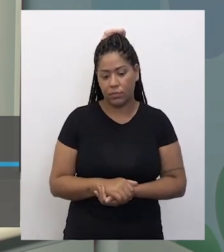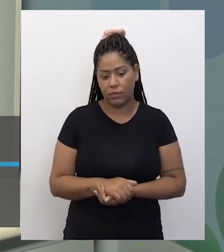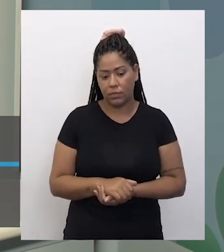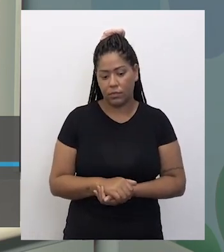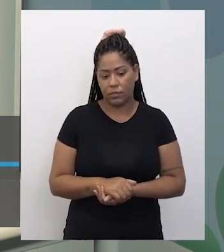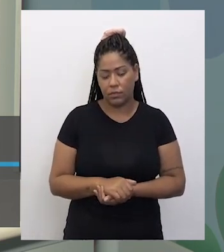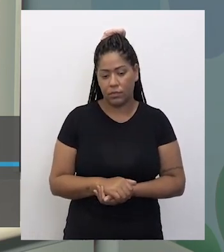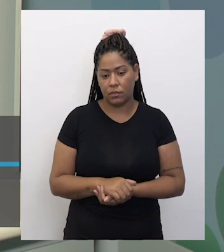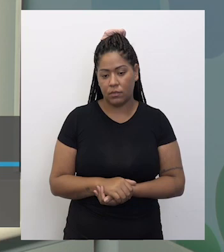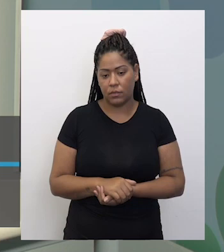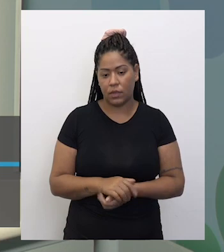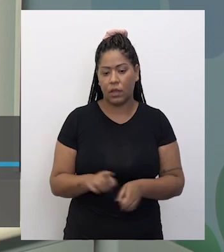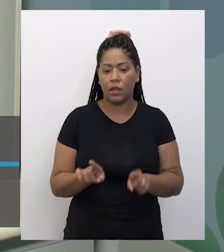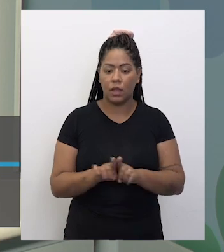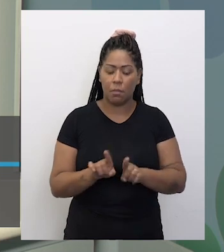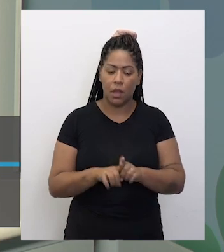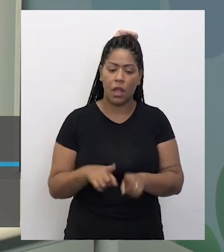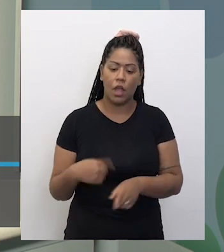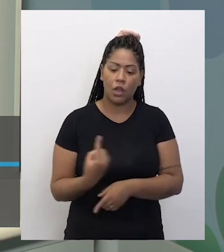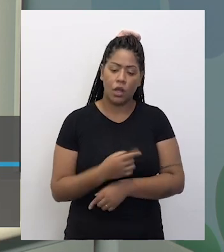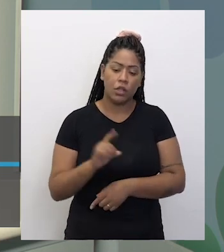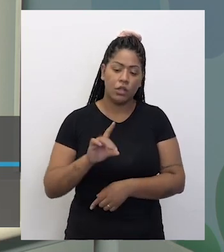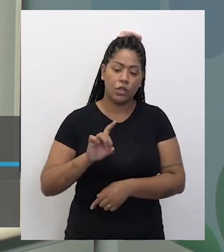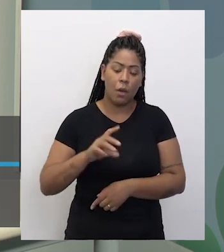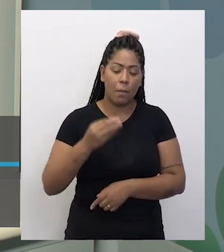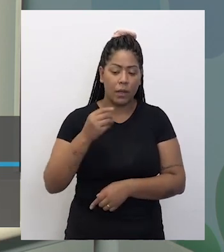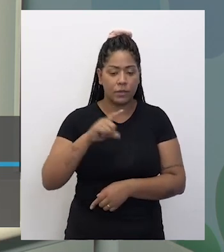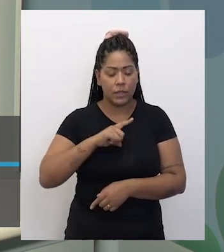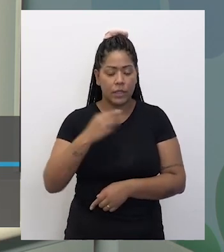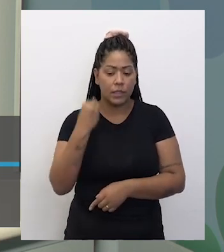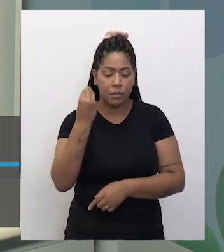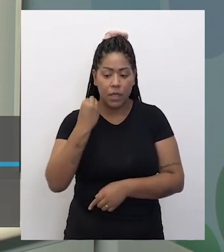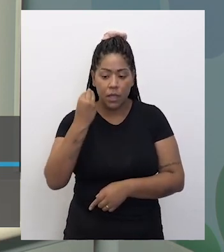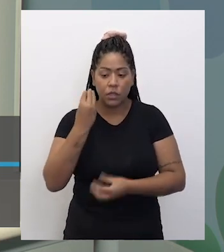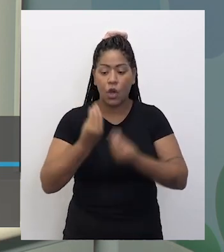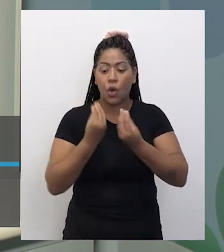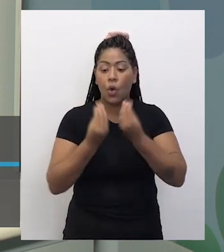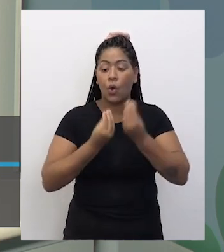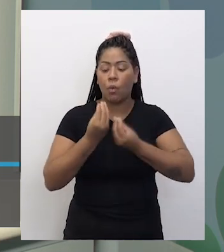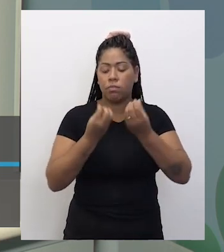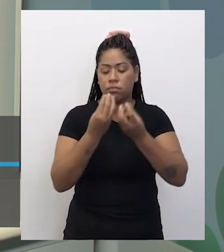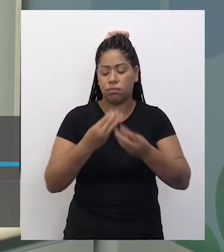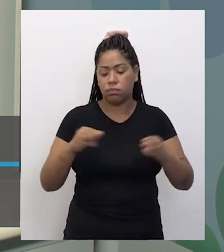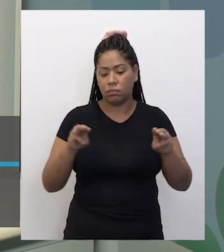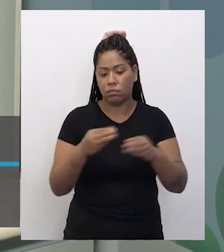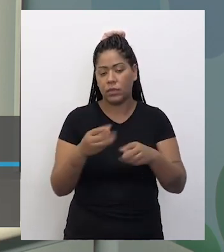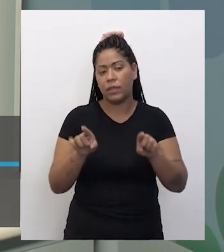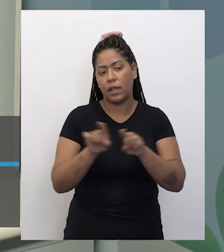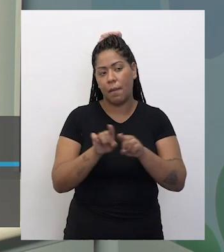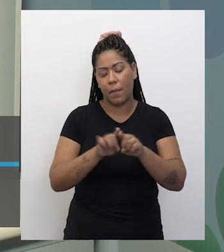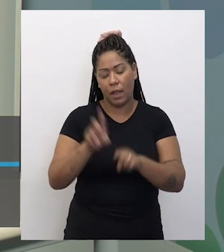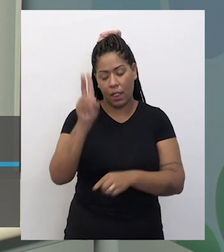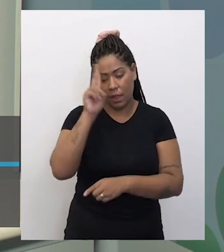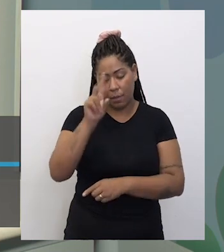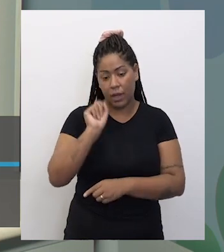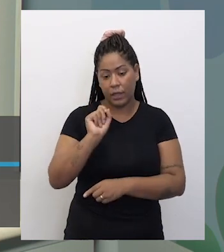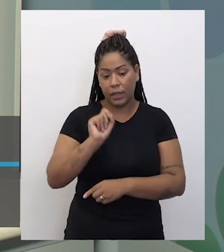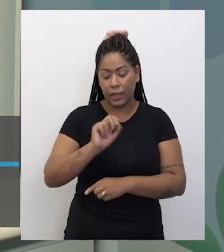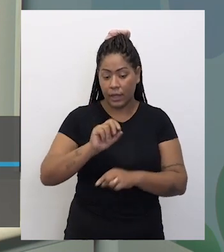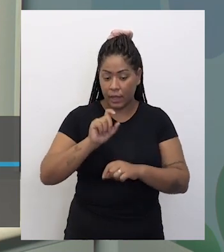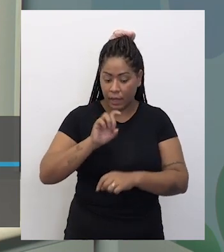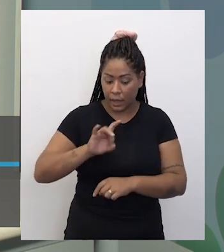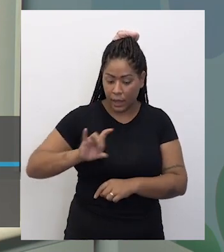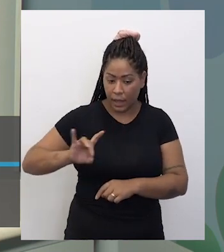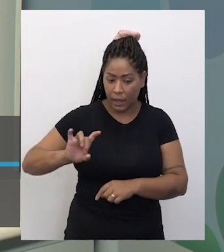para testarmos essa parte da criatividade e da persuasão. E lembrarmos que cada propaganda ou cada publicidade, ela